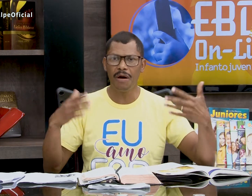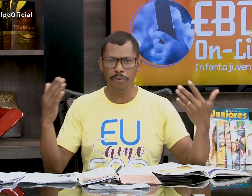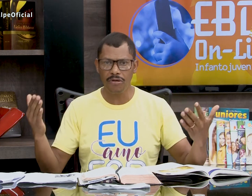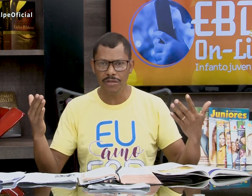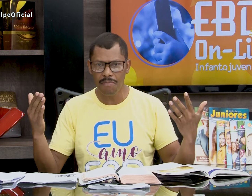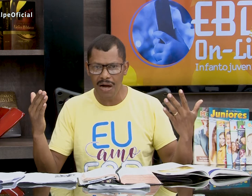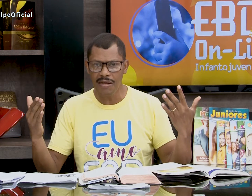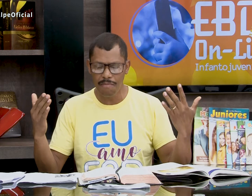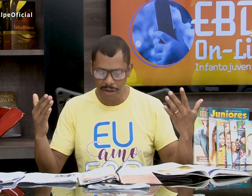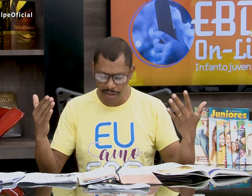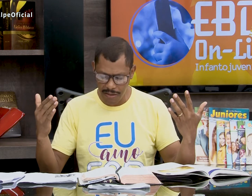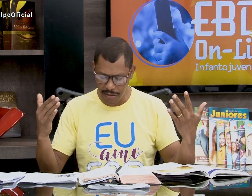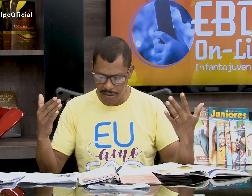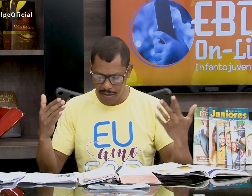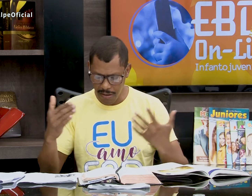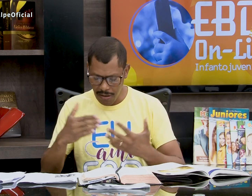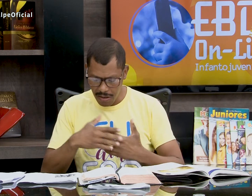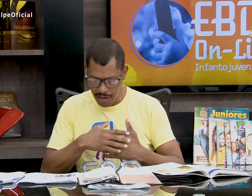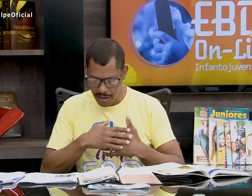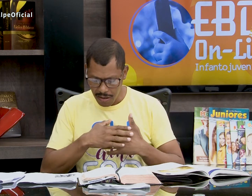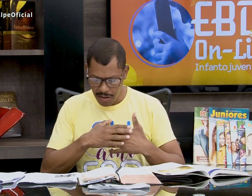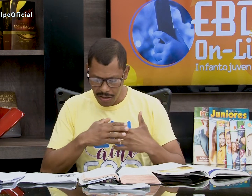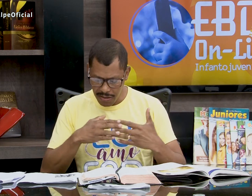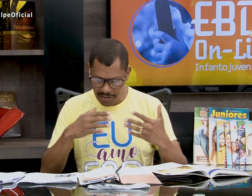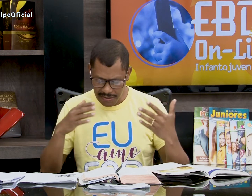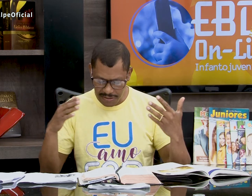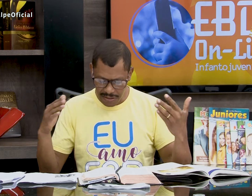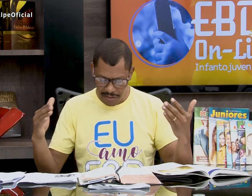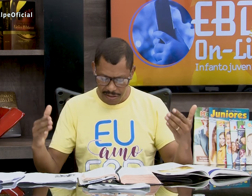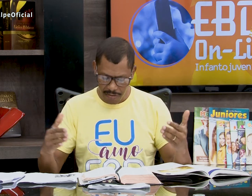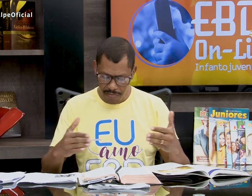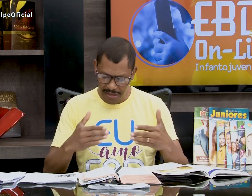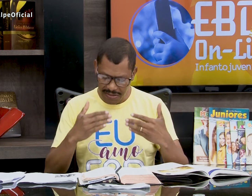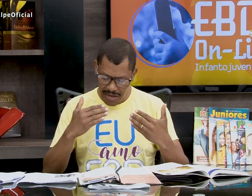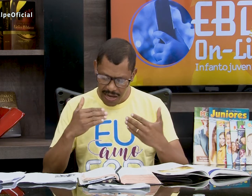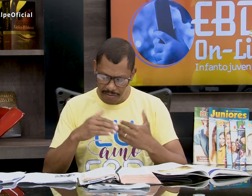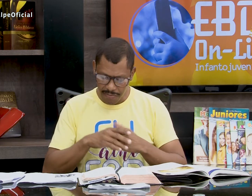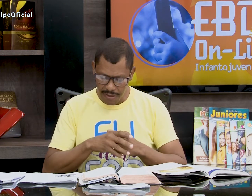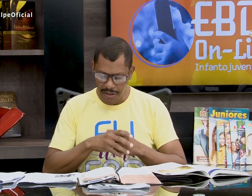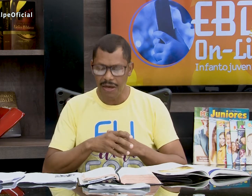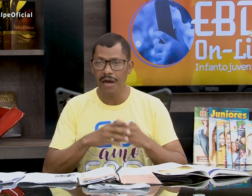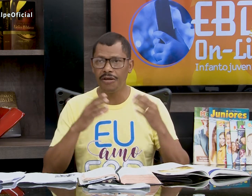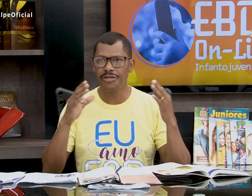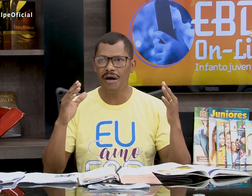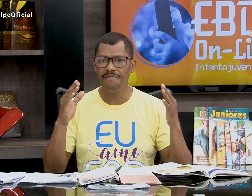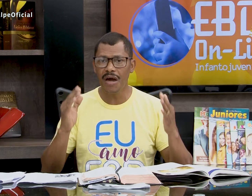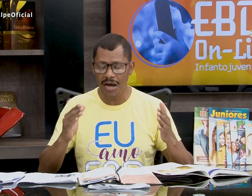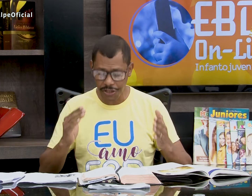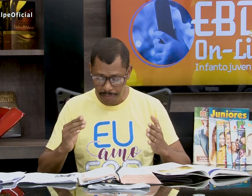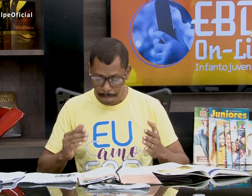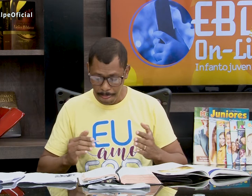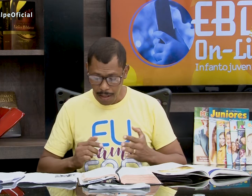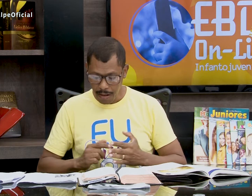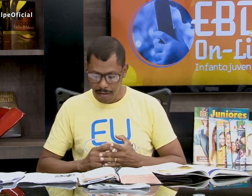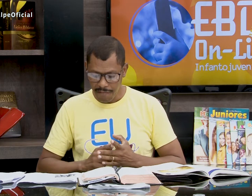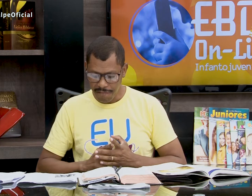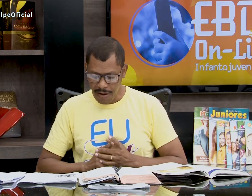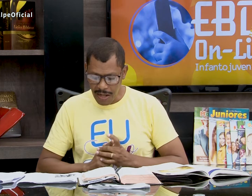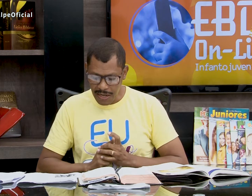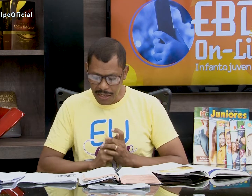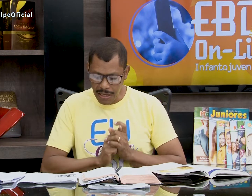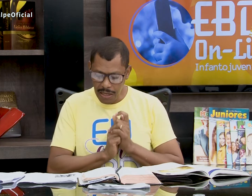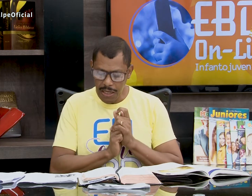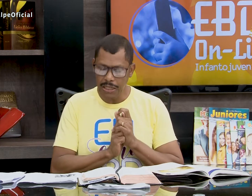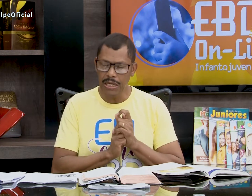mais ou menos aproximadamente é eles começaram esta viagem